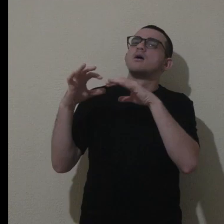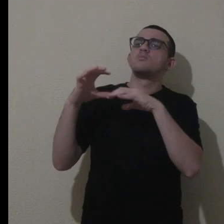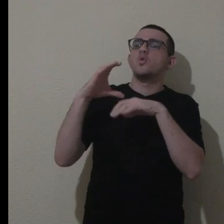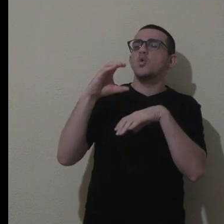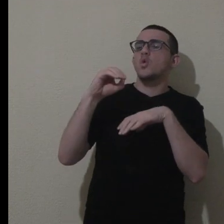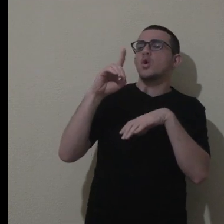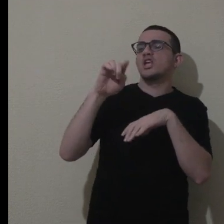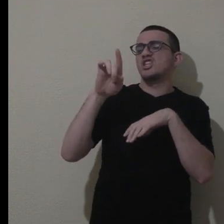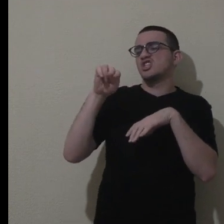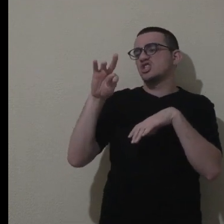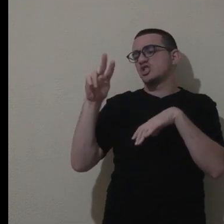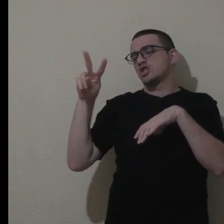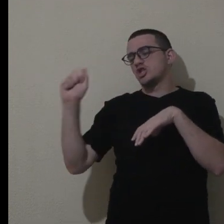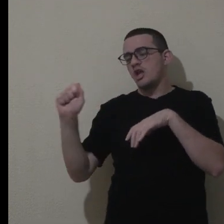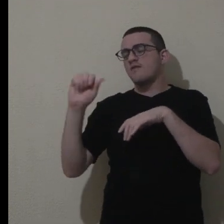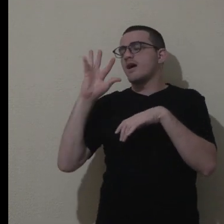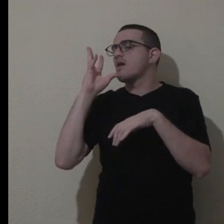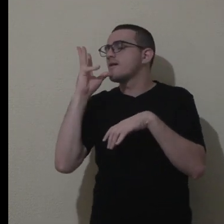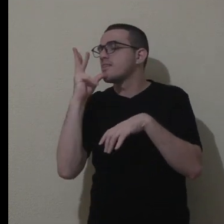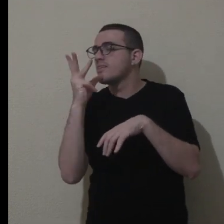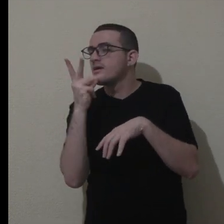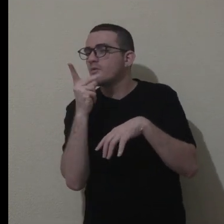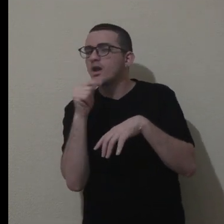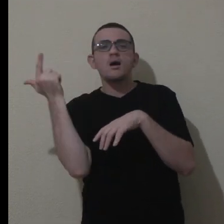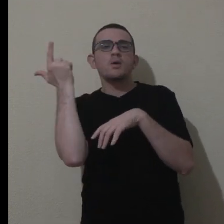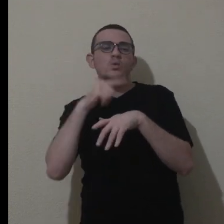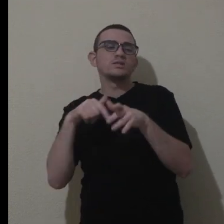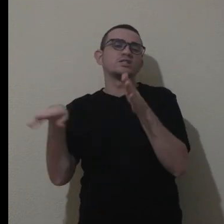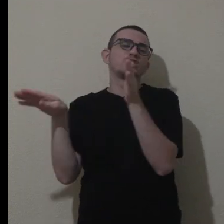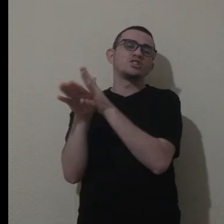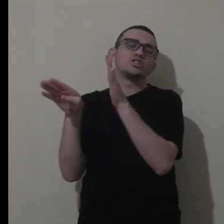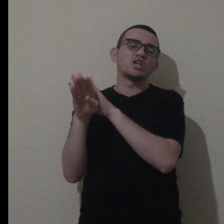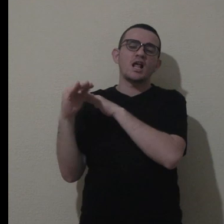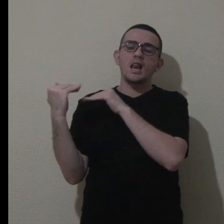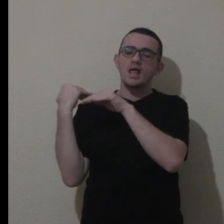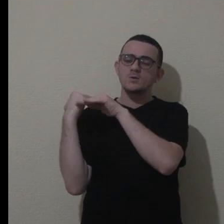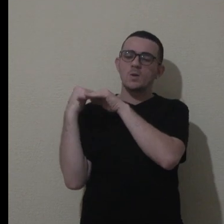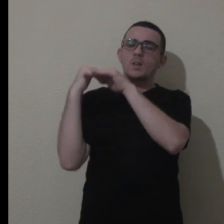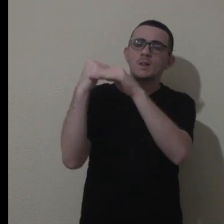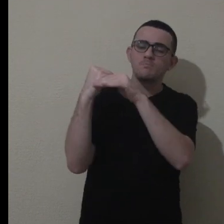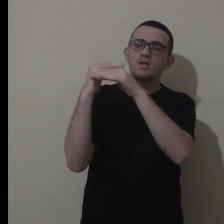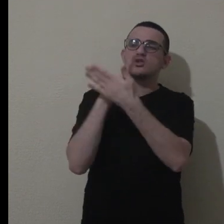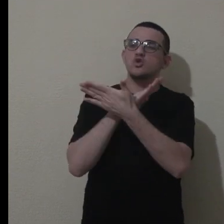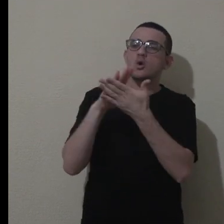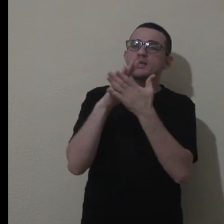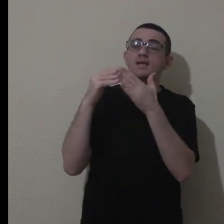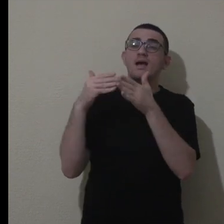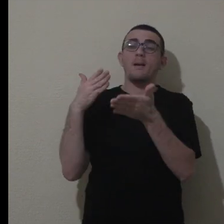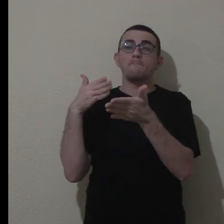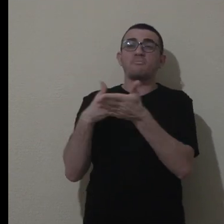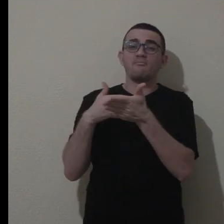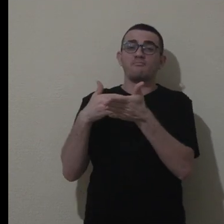maior, ela vai demorar mais tempo para chegar naquele limite de começar a